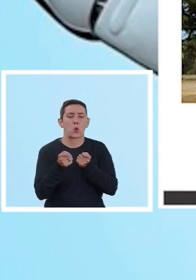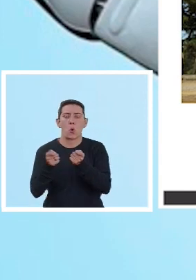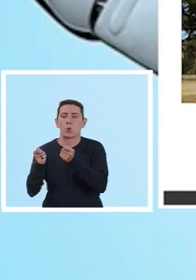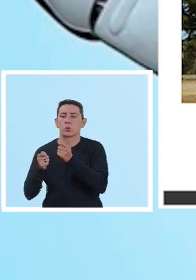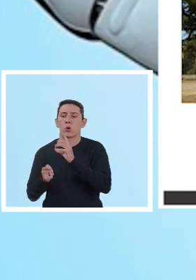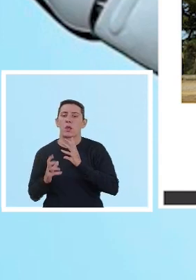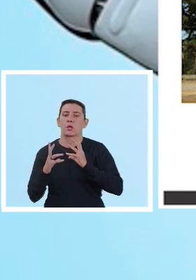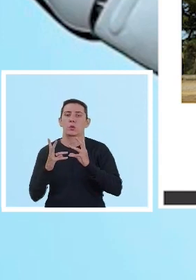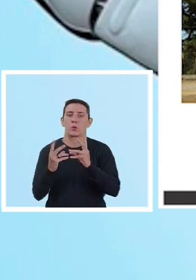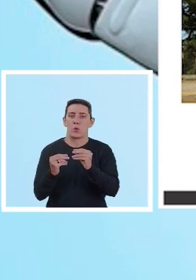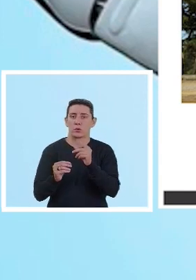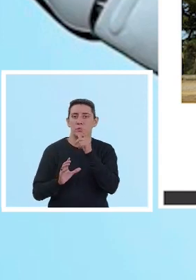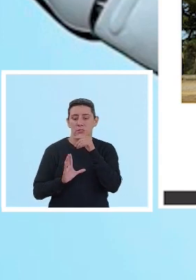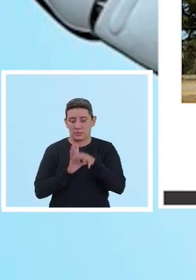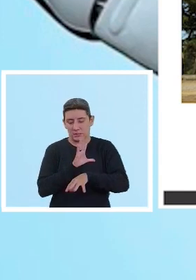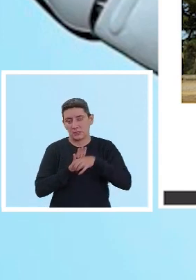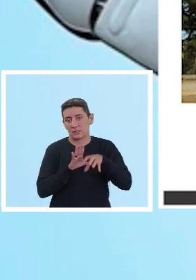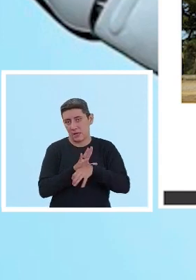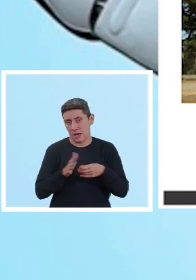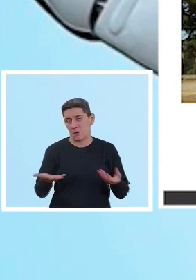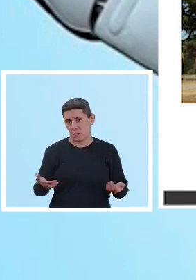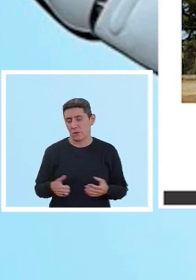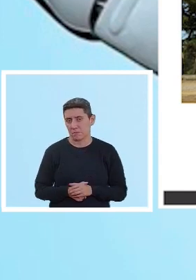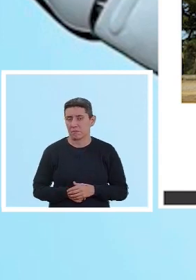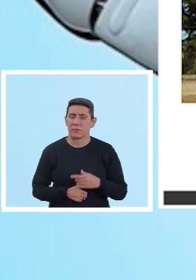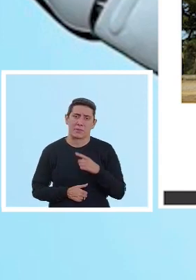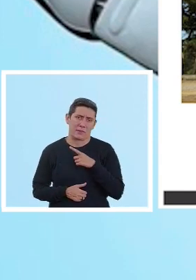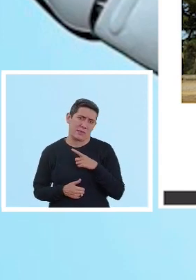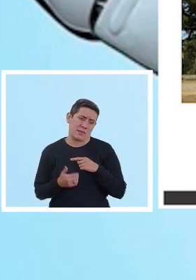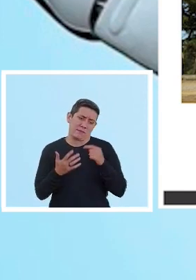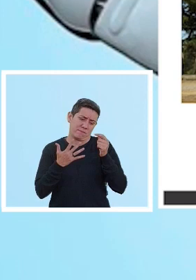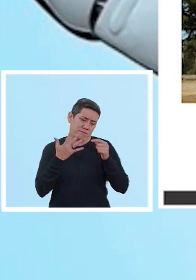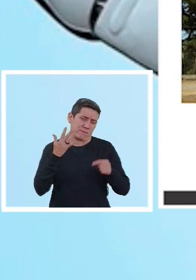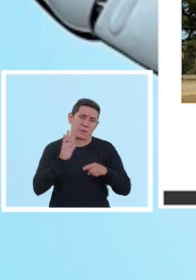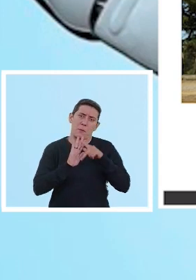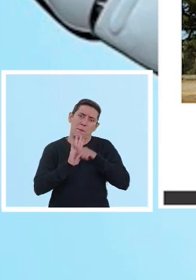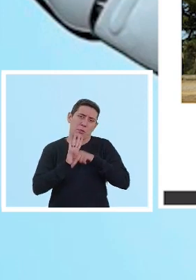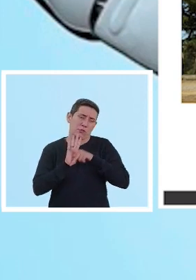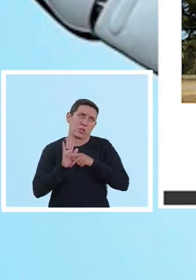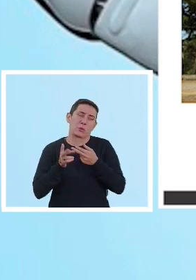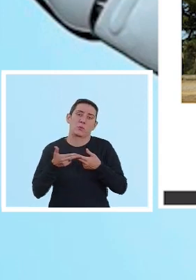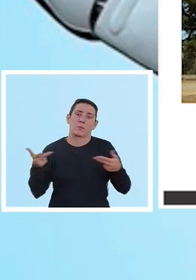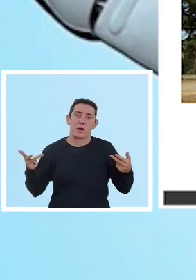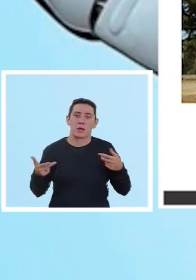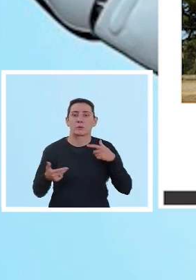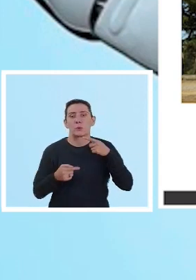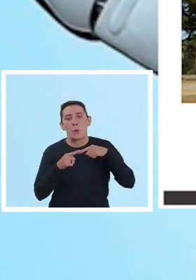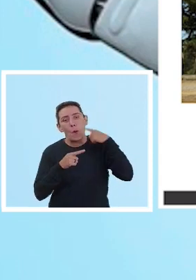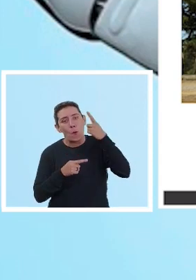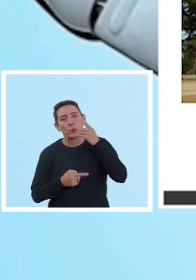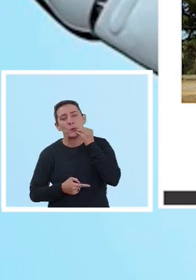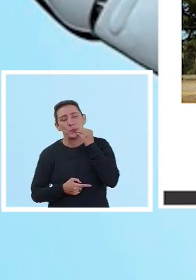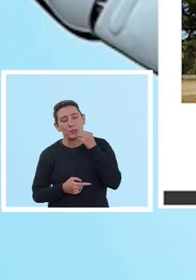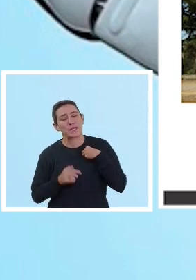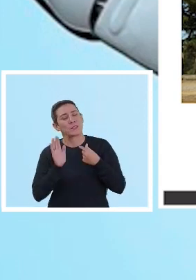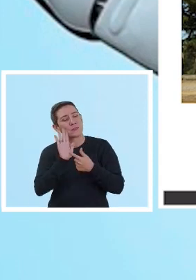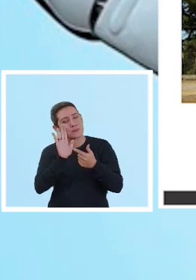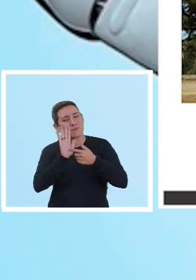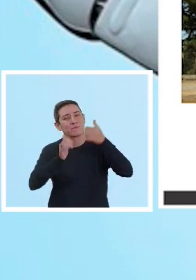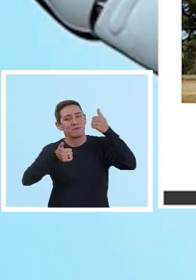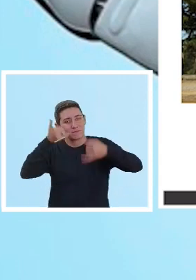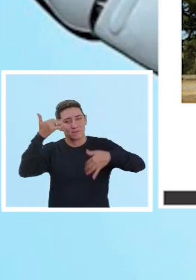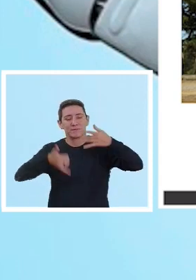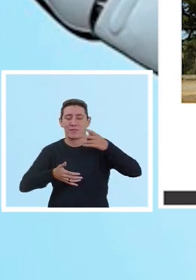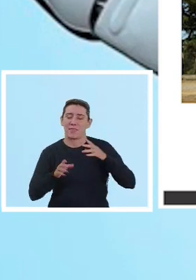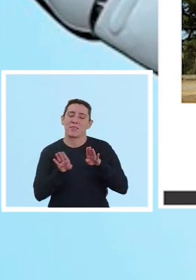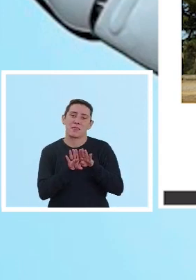Então são alguns projetos entre outros a gente tem alguns aí de repente na outra oportunidade a gente pode conversar sobre eles também sempre